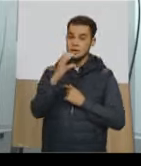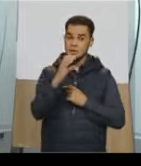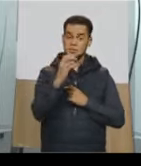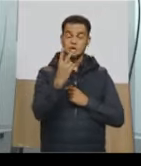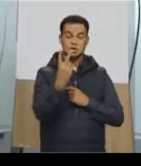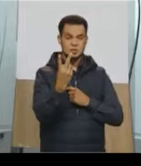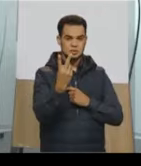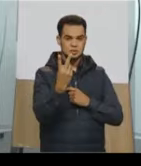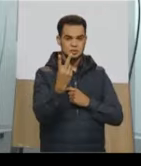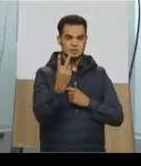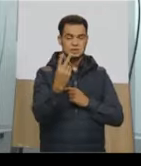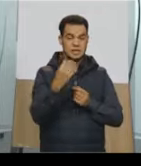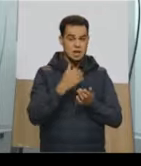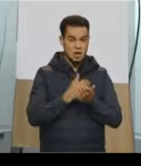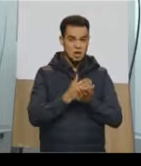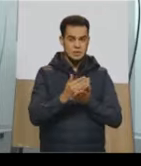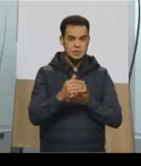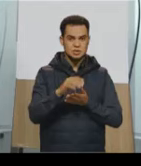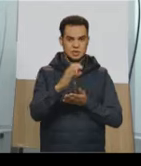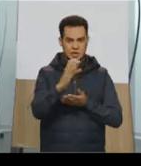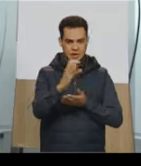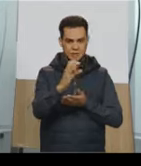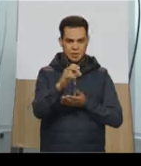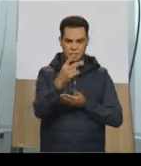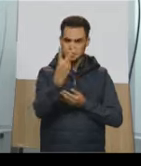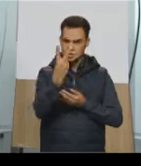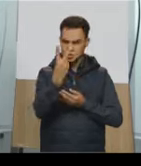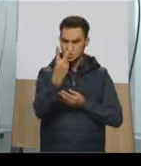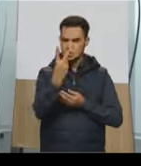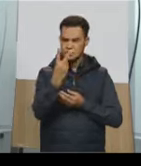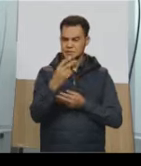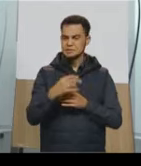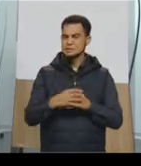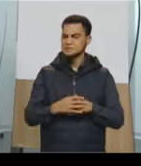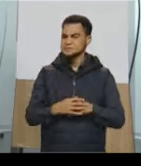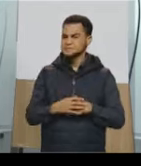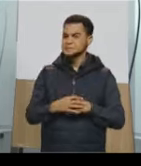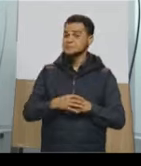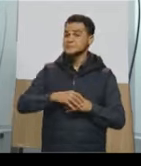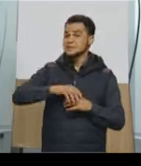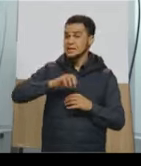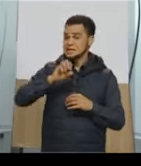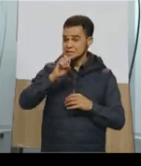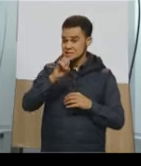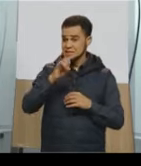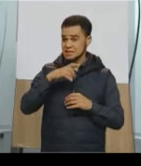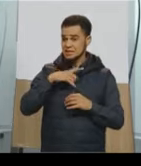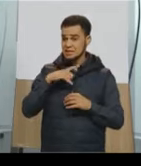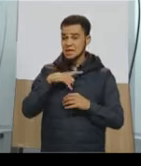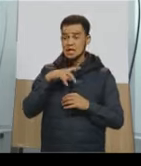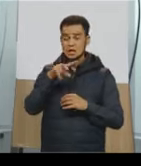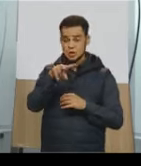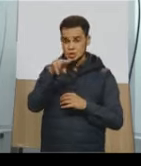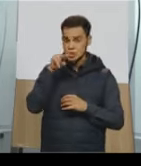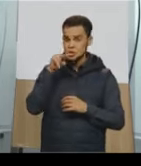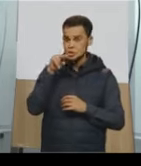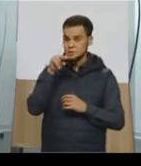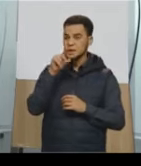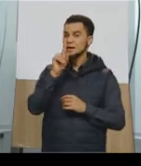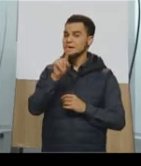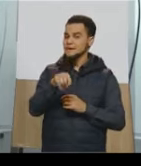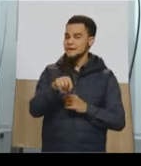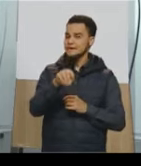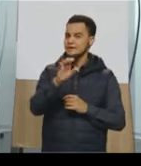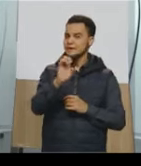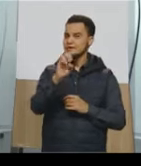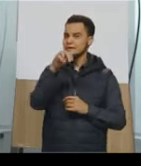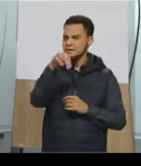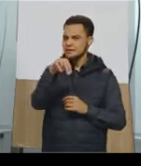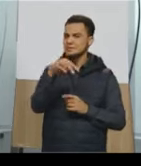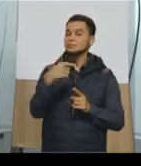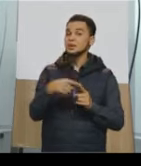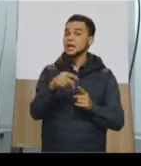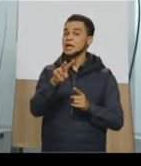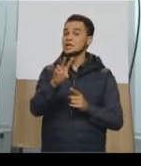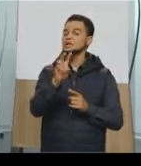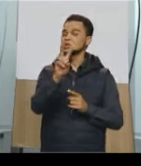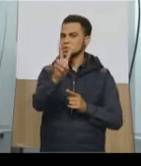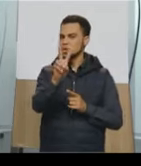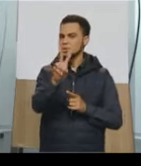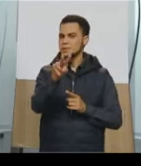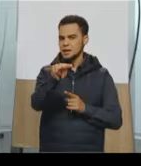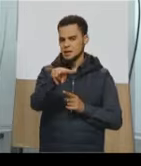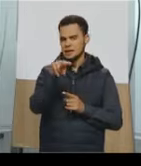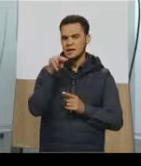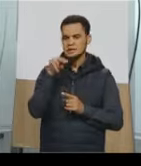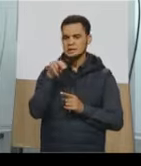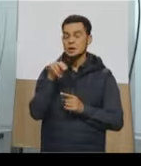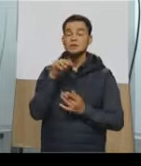está começando no carbono 2. Se tem uma dupla ligação, é um alceno, intermediário em, e tem a